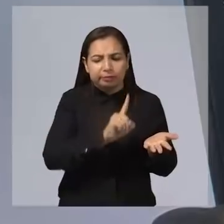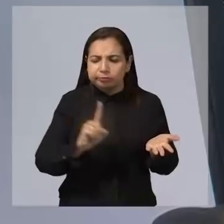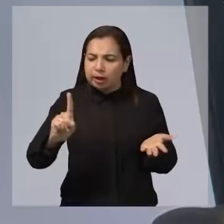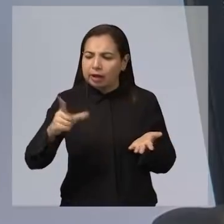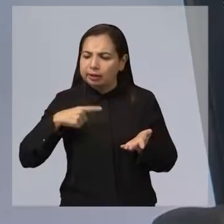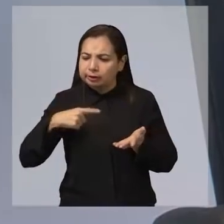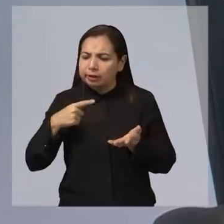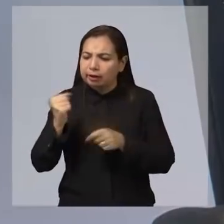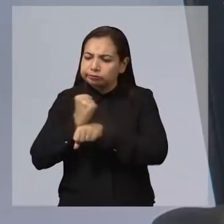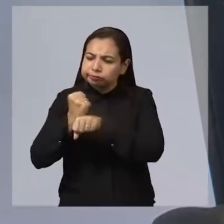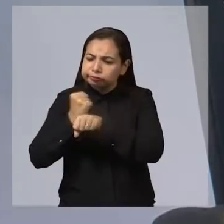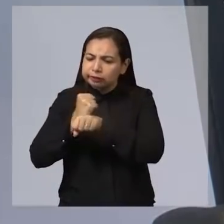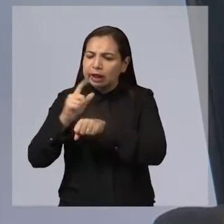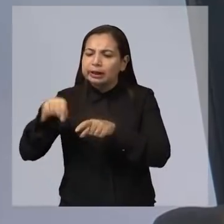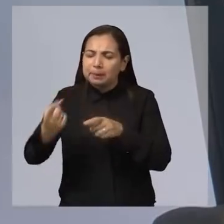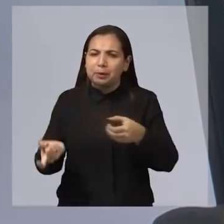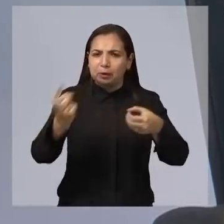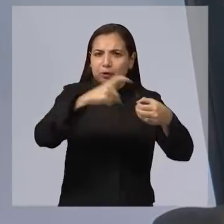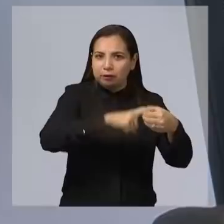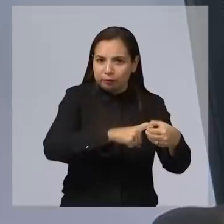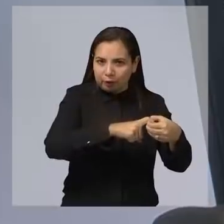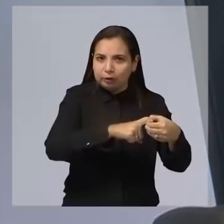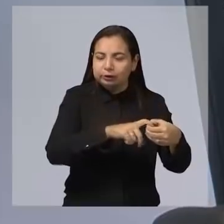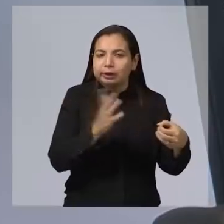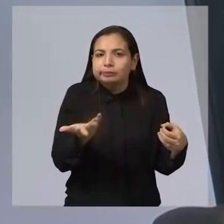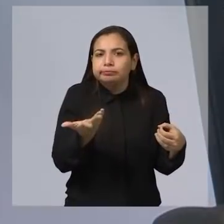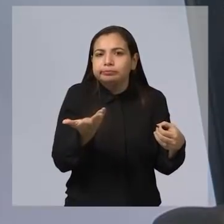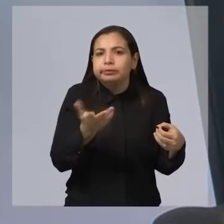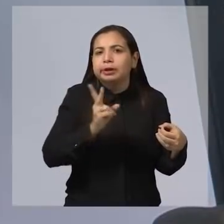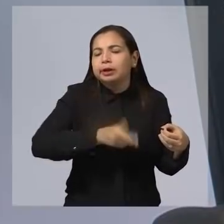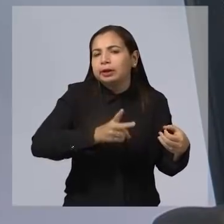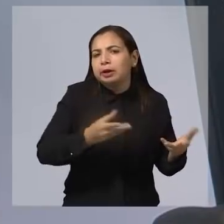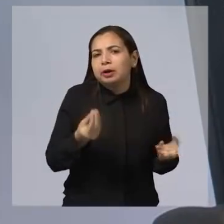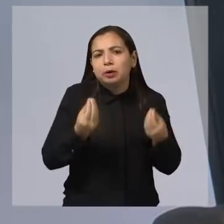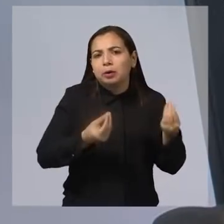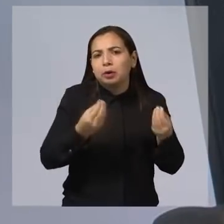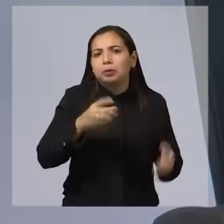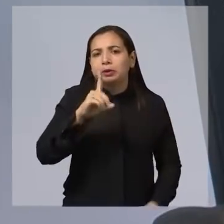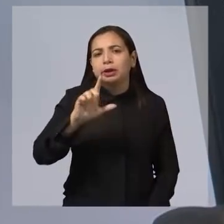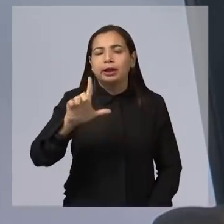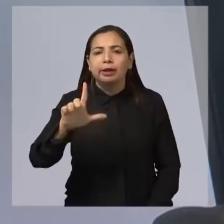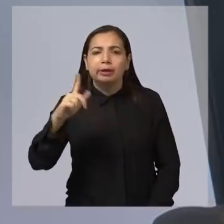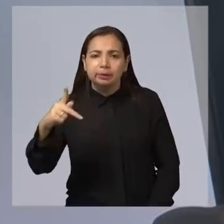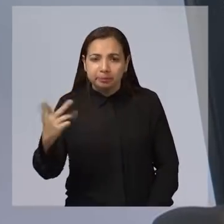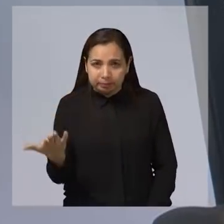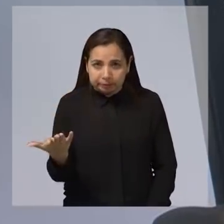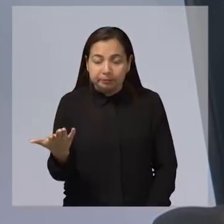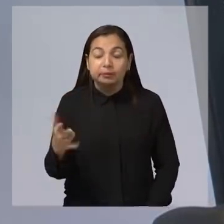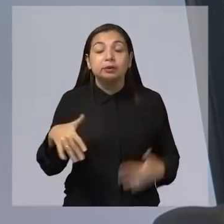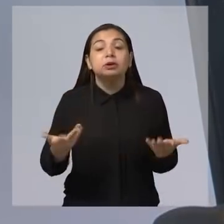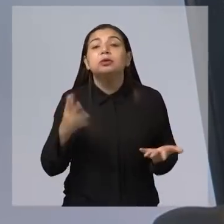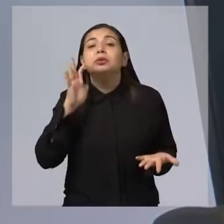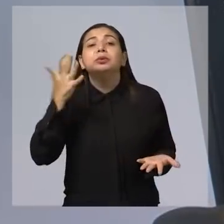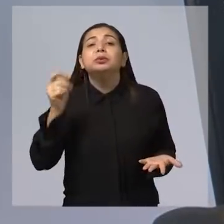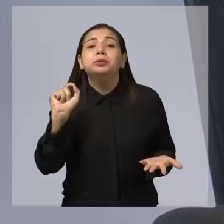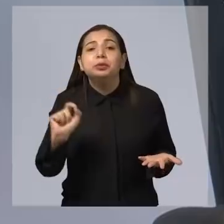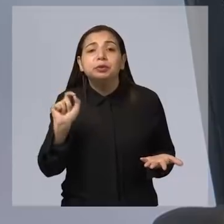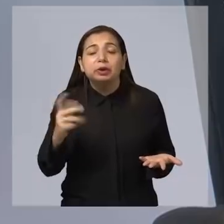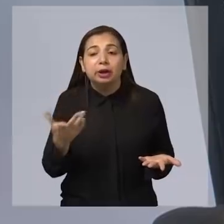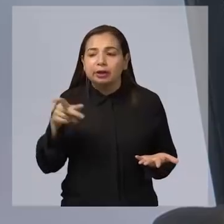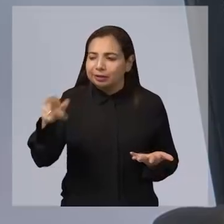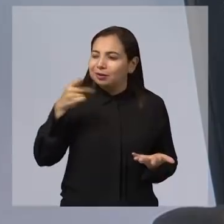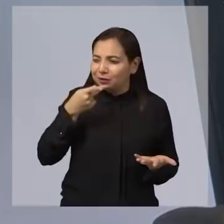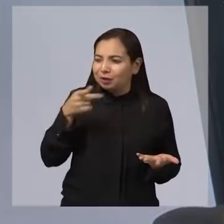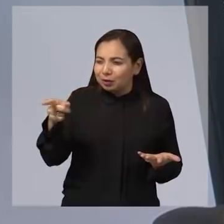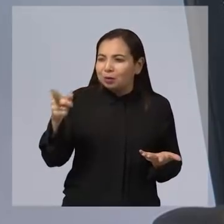ele e vai voltar a delinquir. Então o que acontece? Esse fato histórico que o senhor contou,